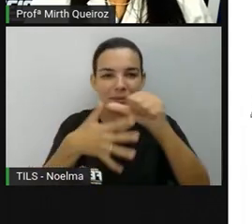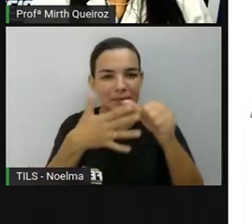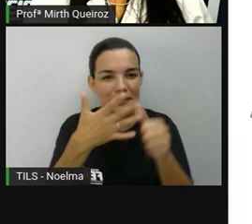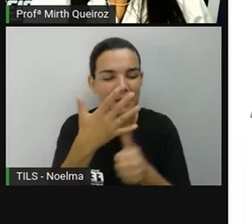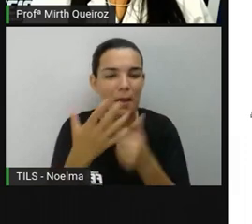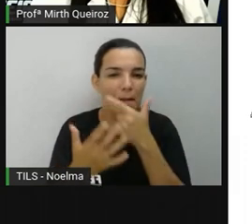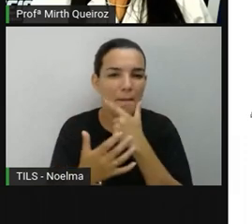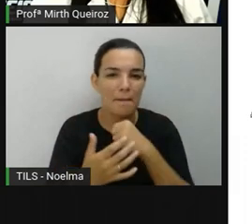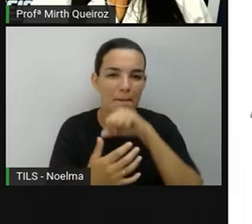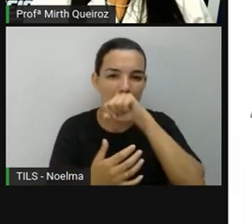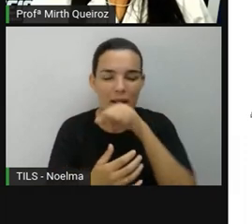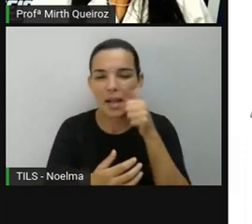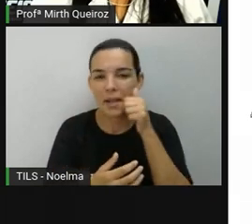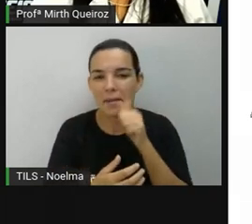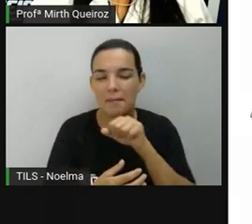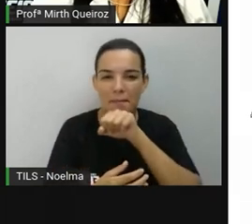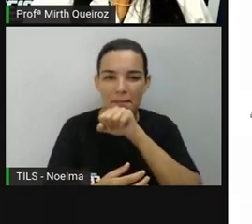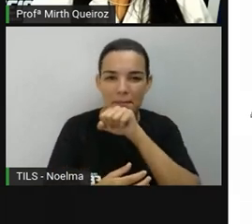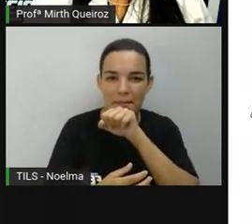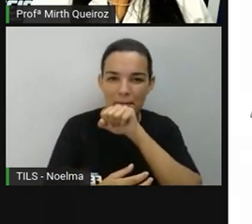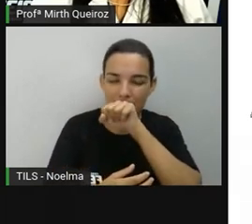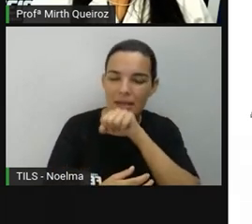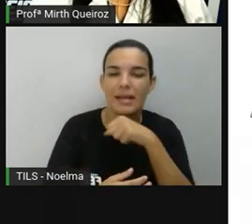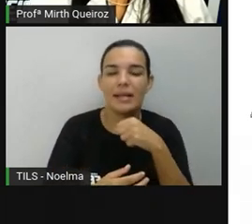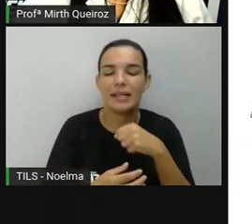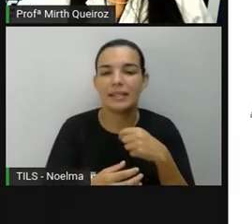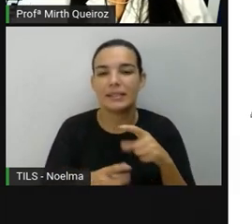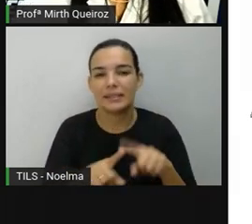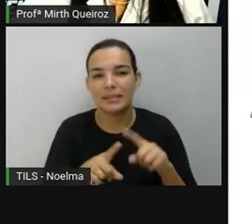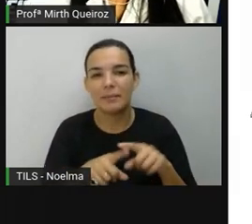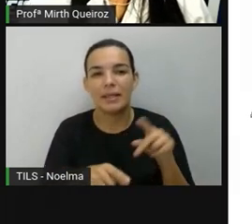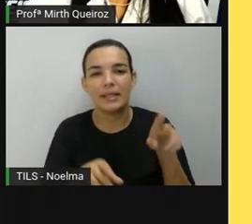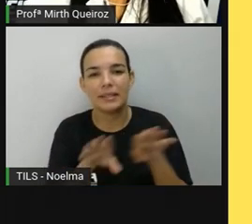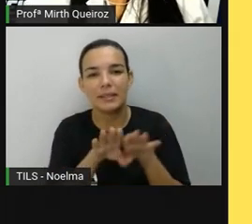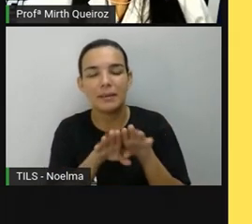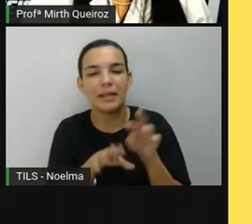da mãe, do irmão mais velho, da irmã mais velha, né?